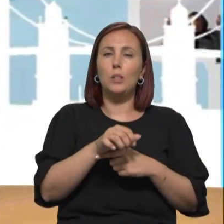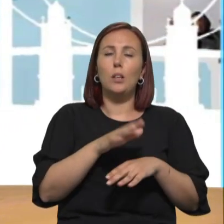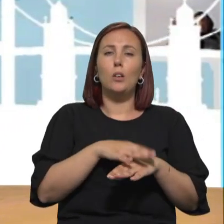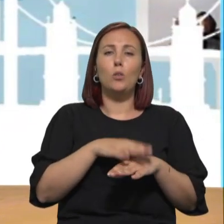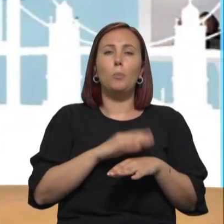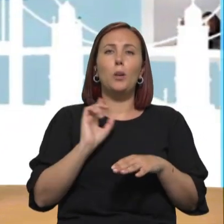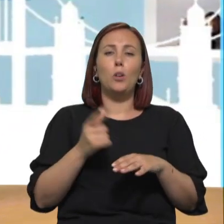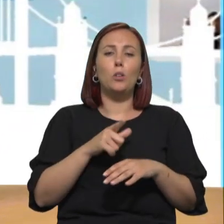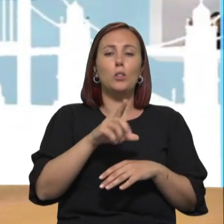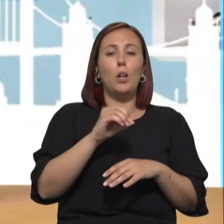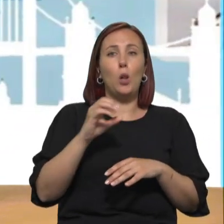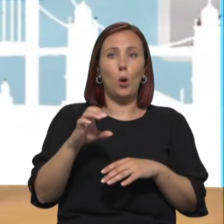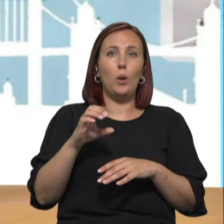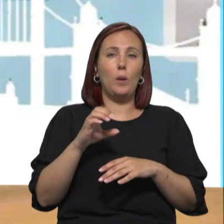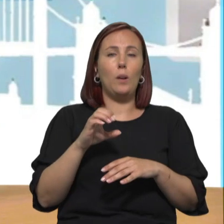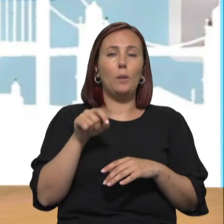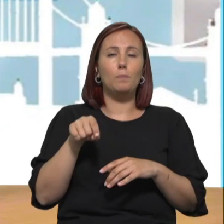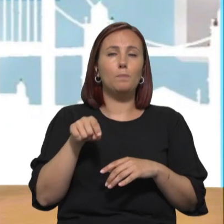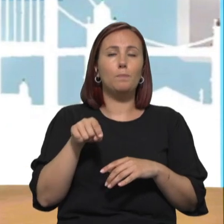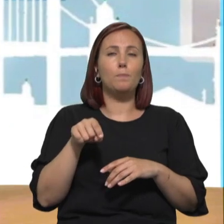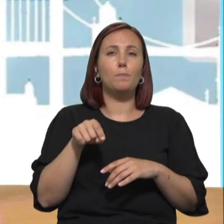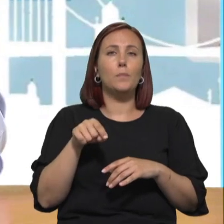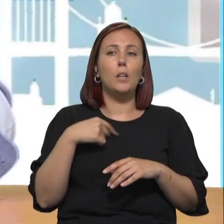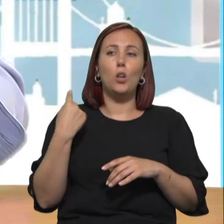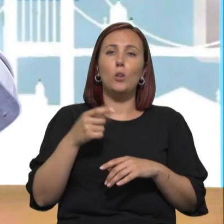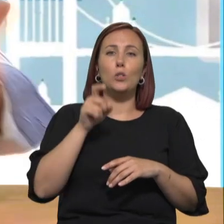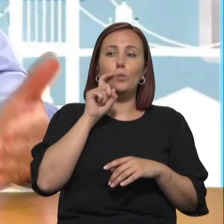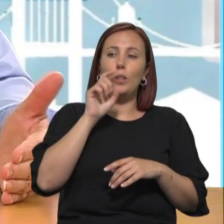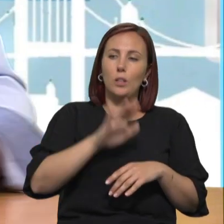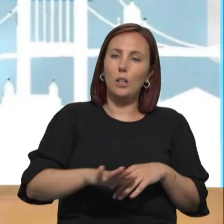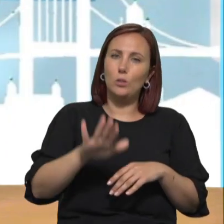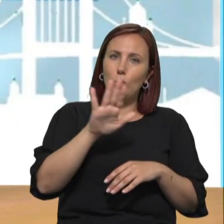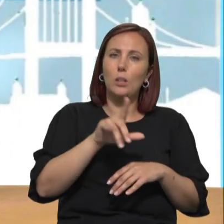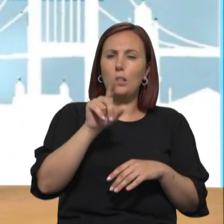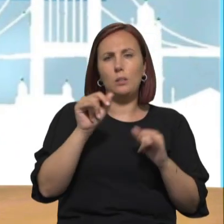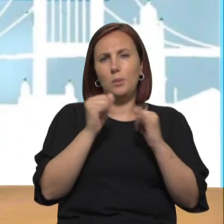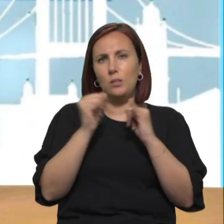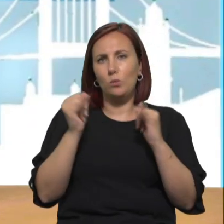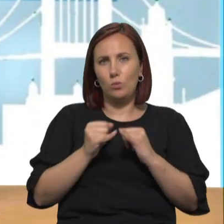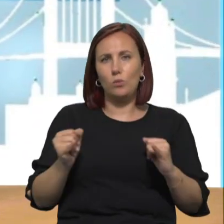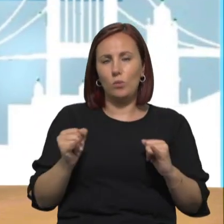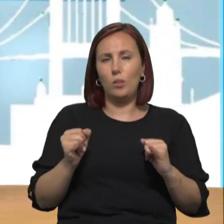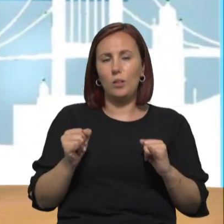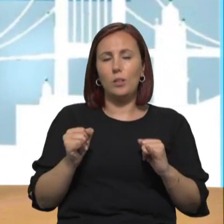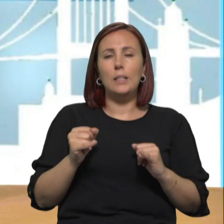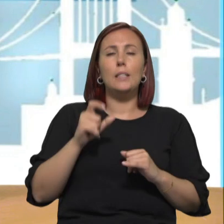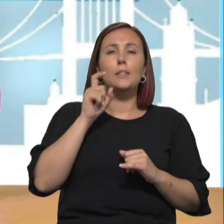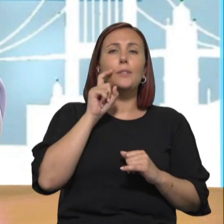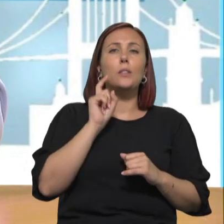Liga Operária Católica, defendemos, a nível nacional e a nível internacional,